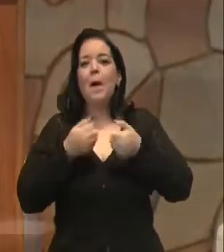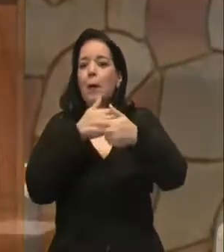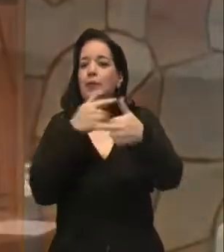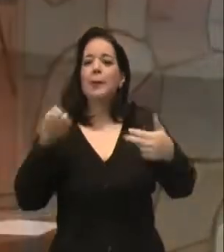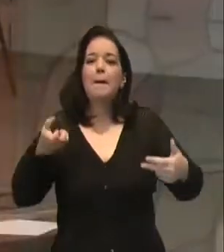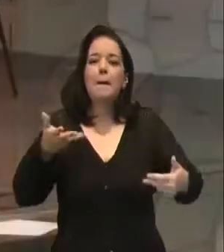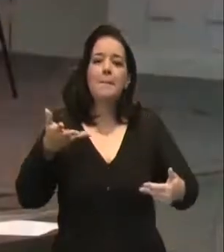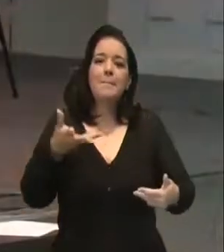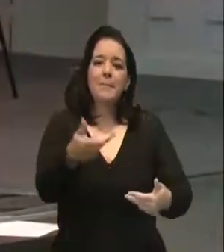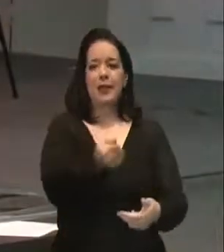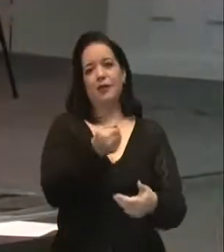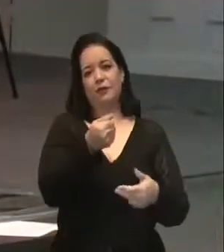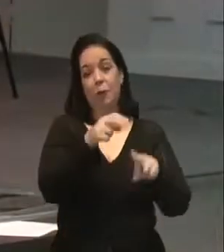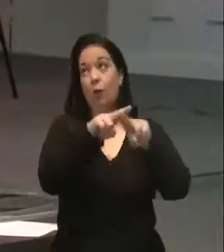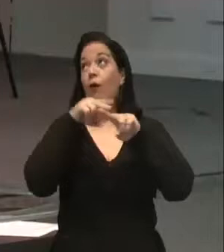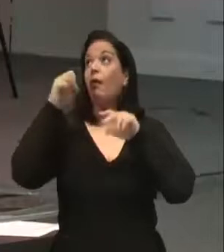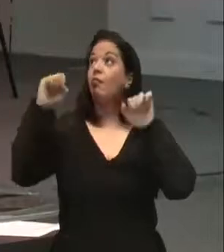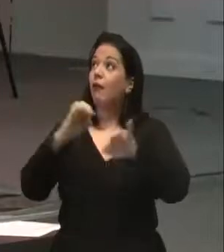da força